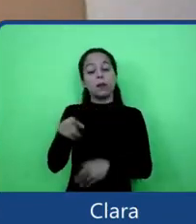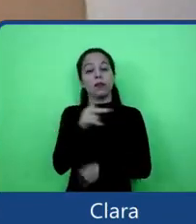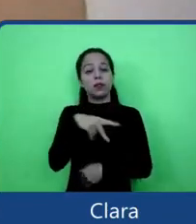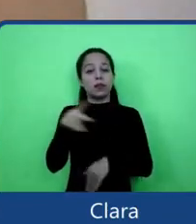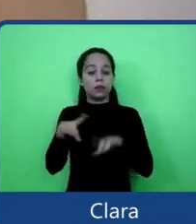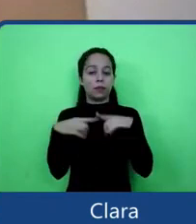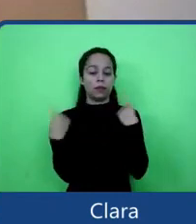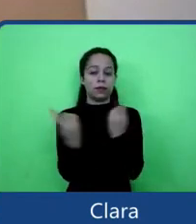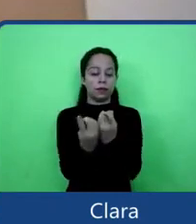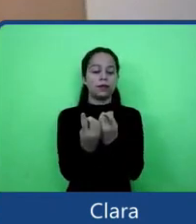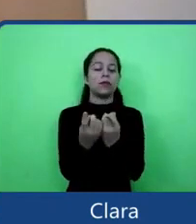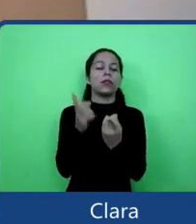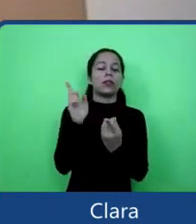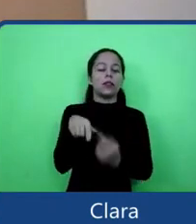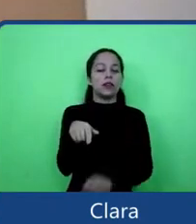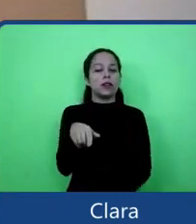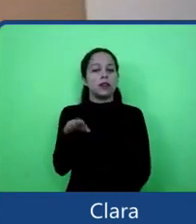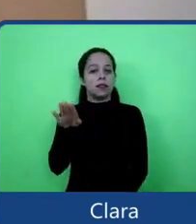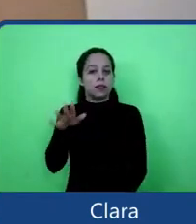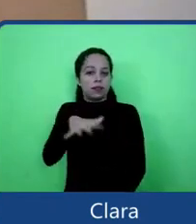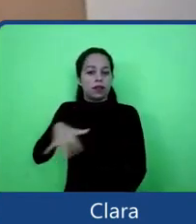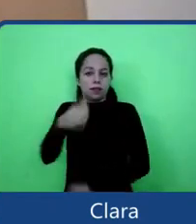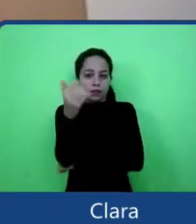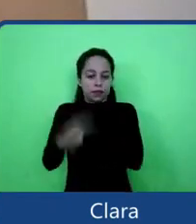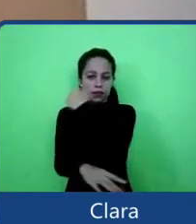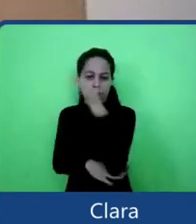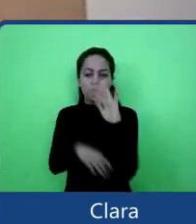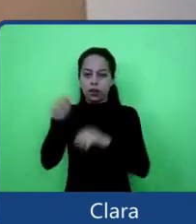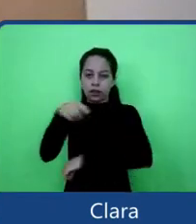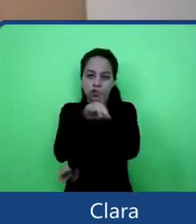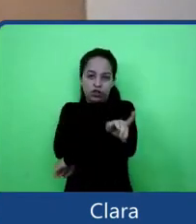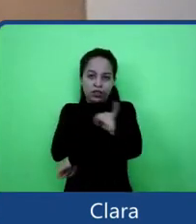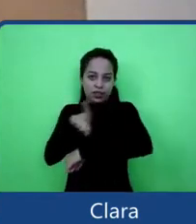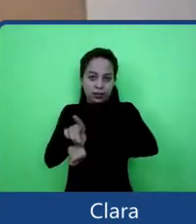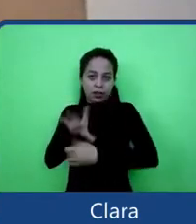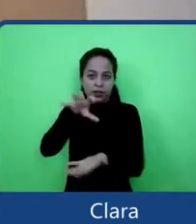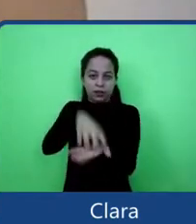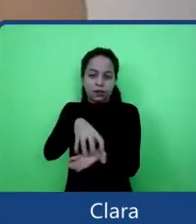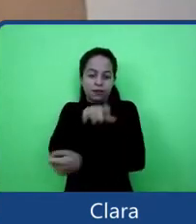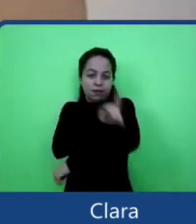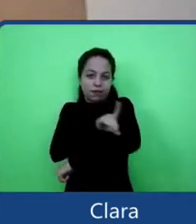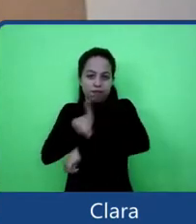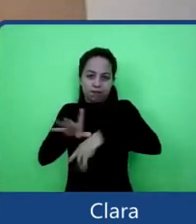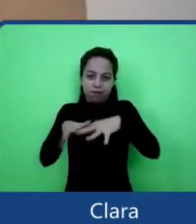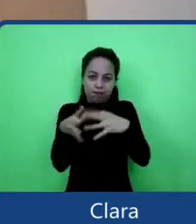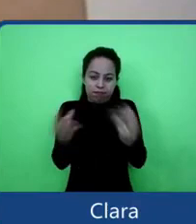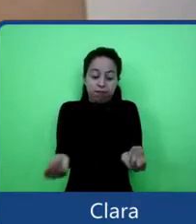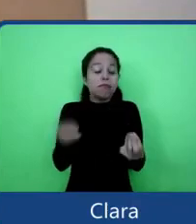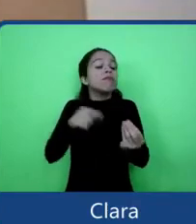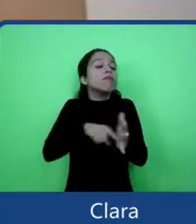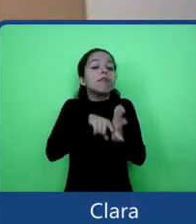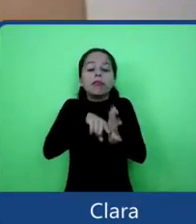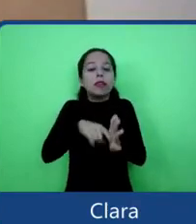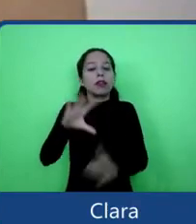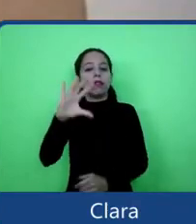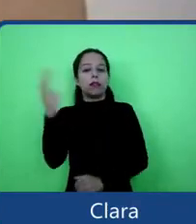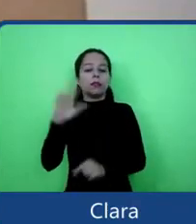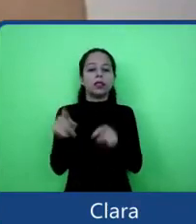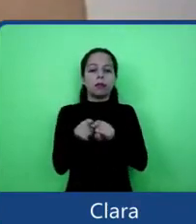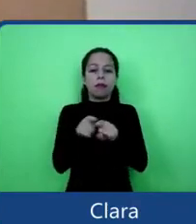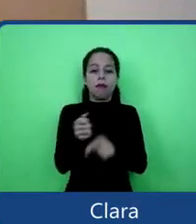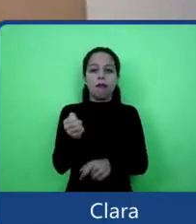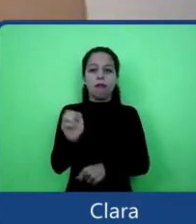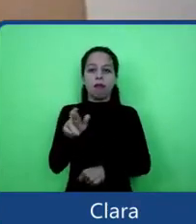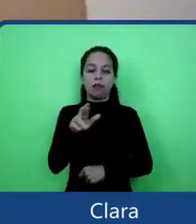de Diadema desde 2010, onde integra o Laboratório de Clima e Poluição do Ar. Realiza pesquisas na área de Física da